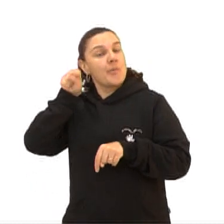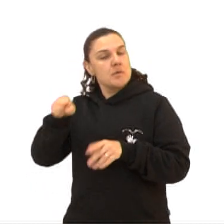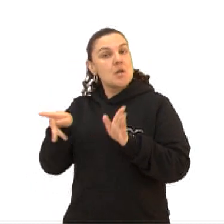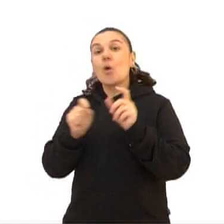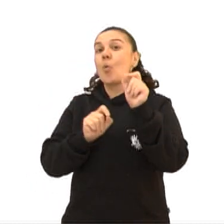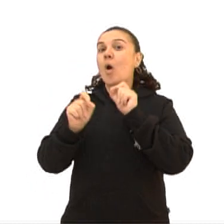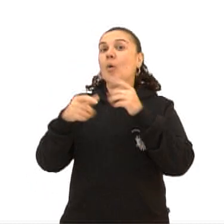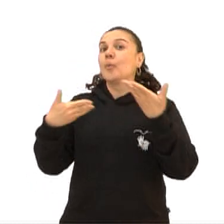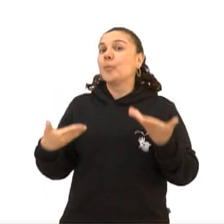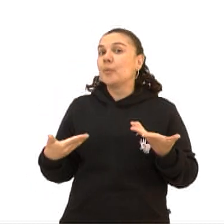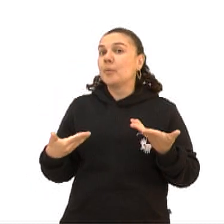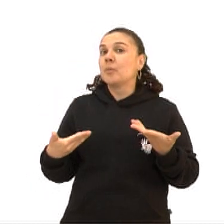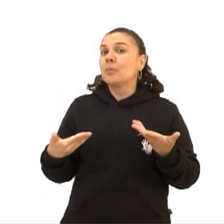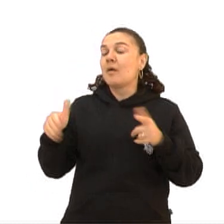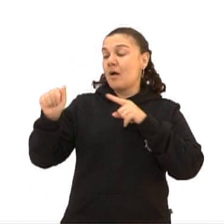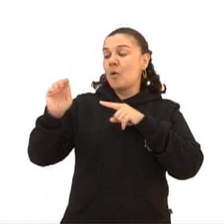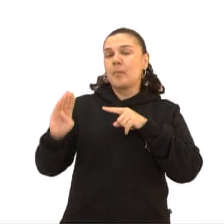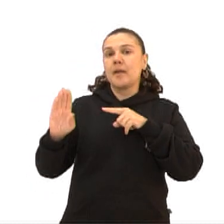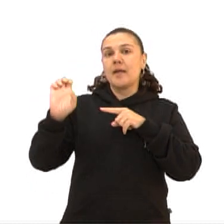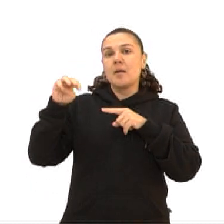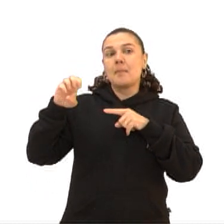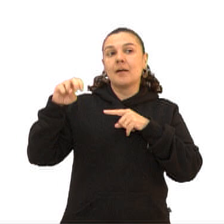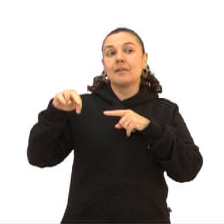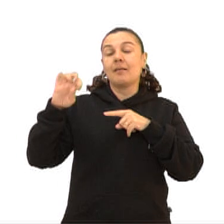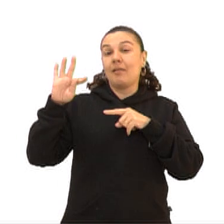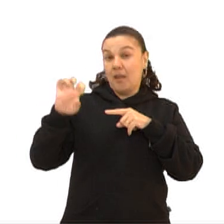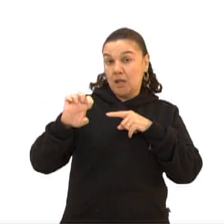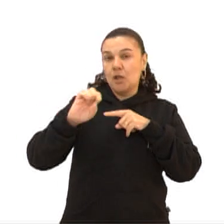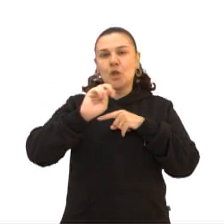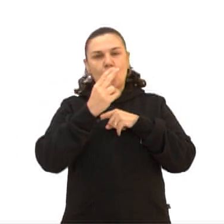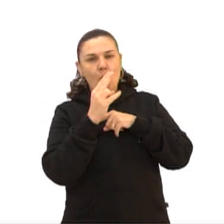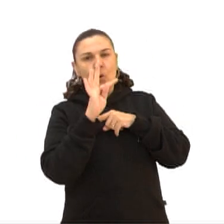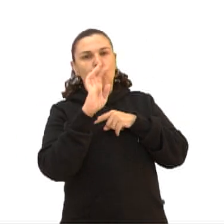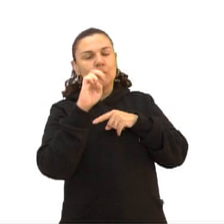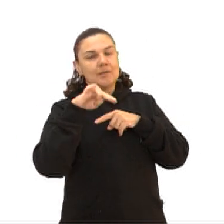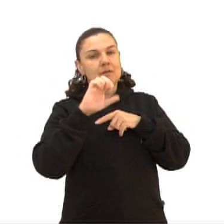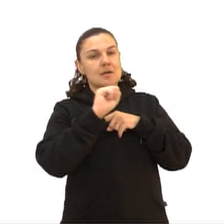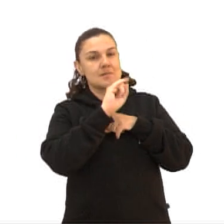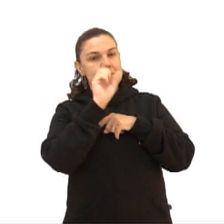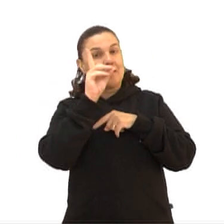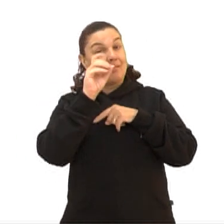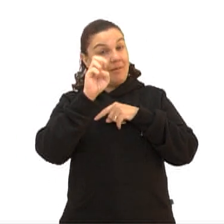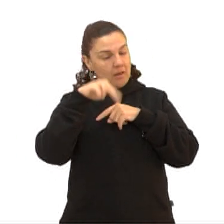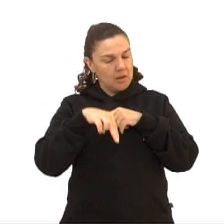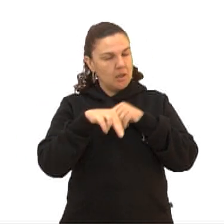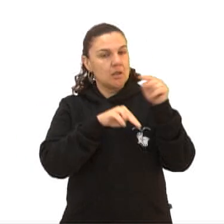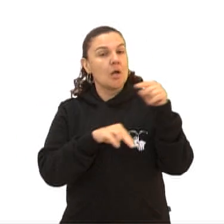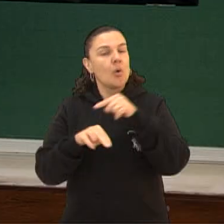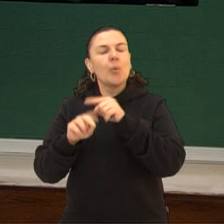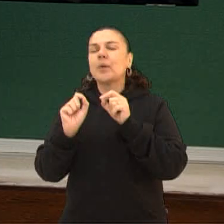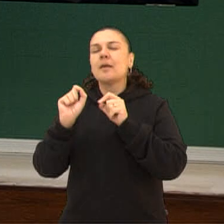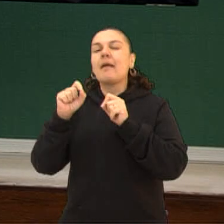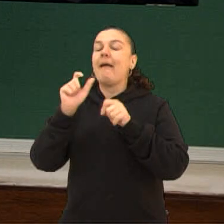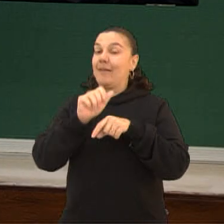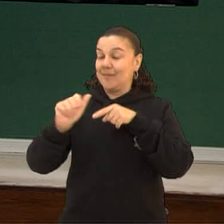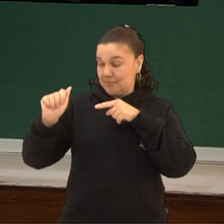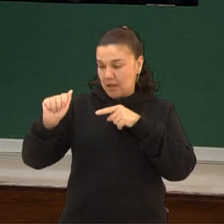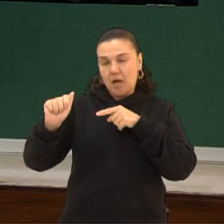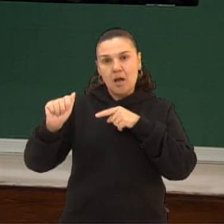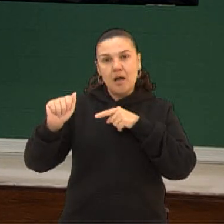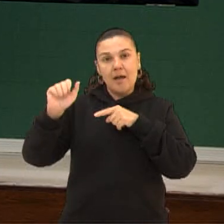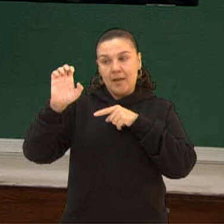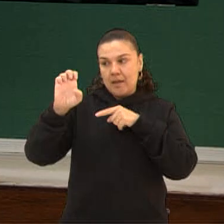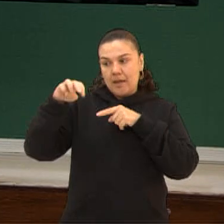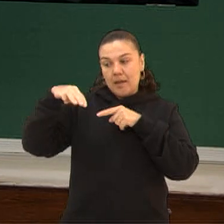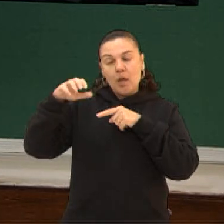imanente ou transcendente, de acordo com o professor Eloy Correia? Para ele, seria uma religiosidade imanente, uma religiosidade que entende que o